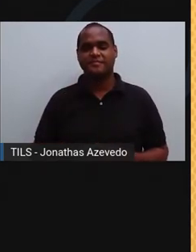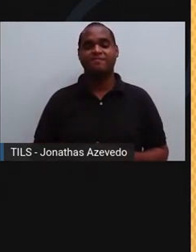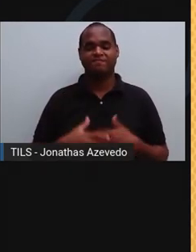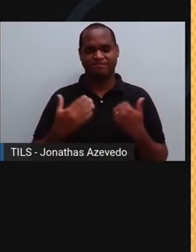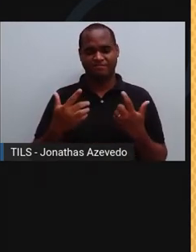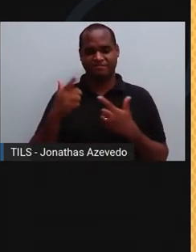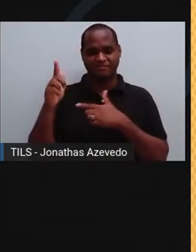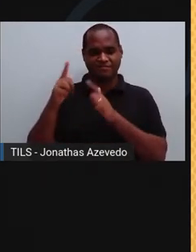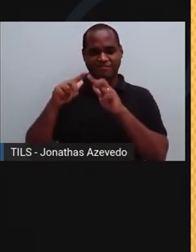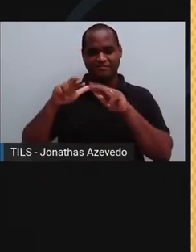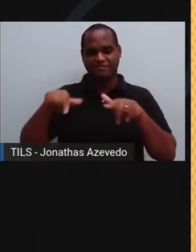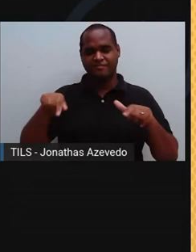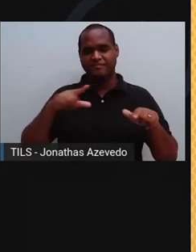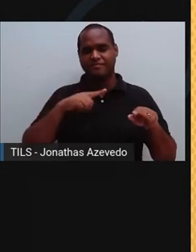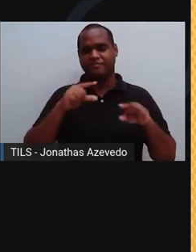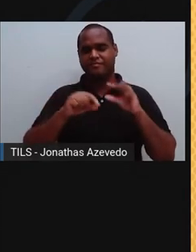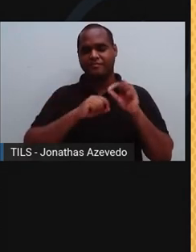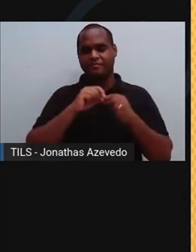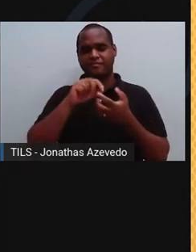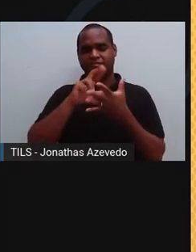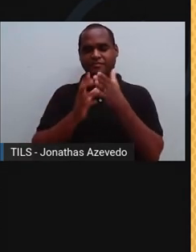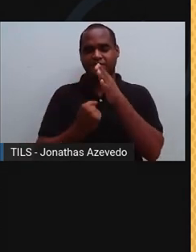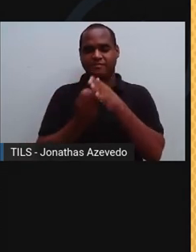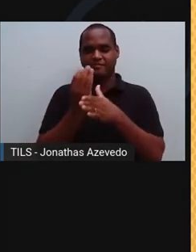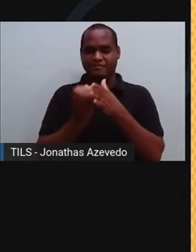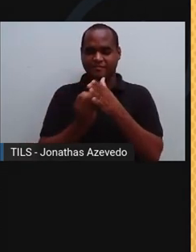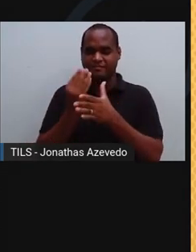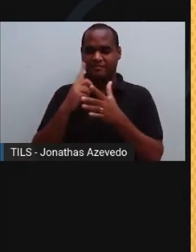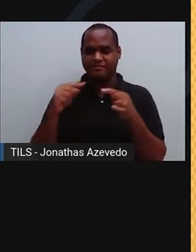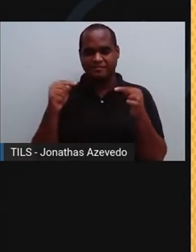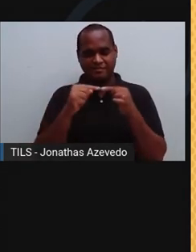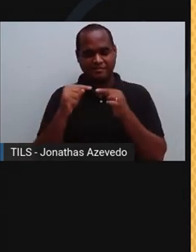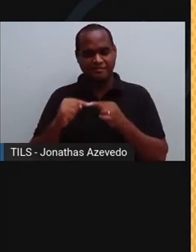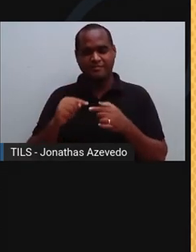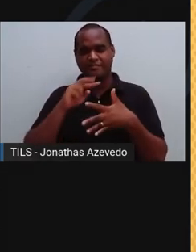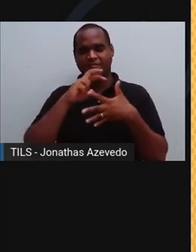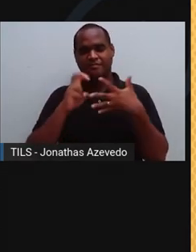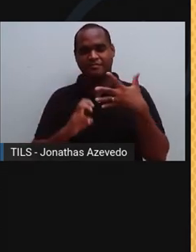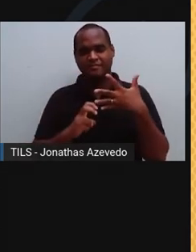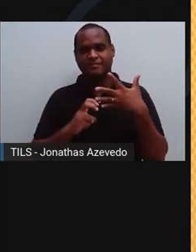Existem muitas nuances e sabores produzidos pela combinação desses cinco.